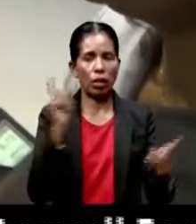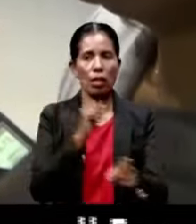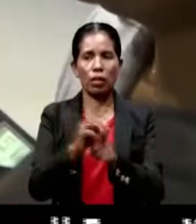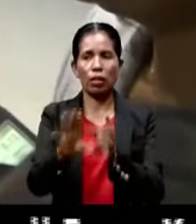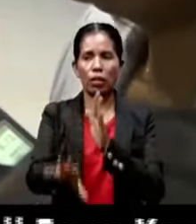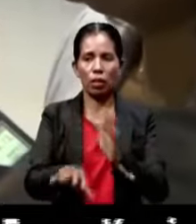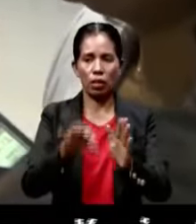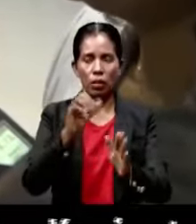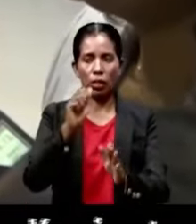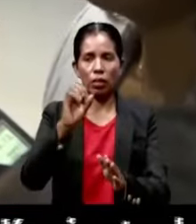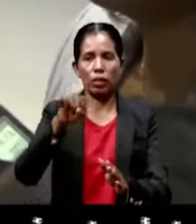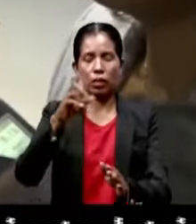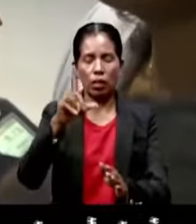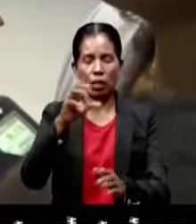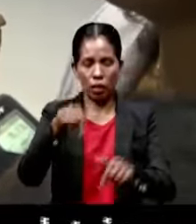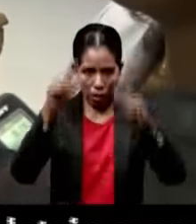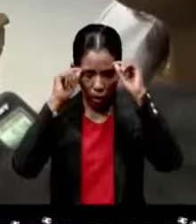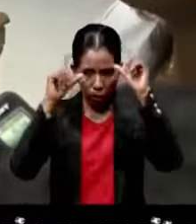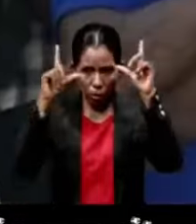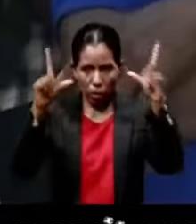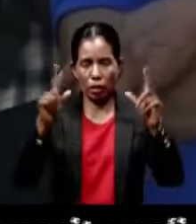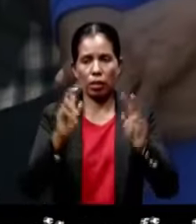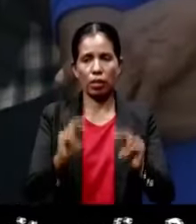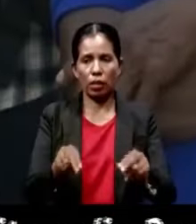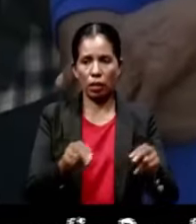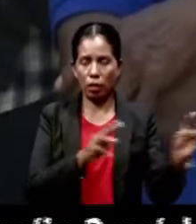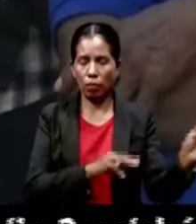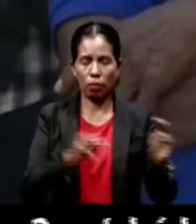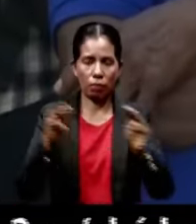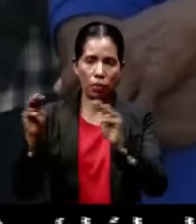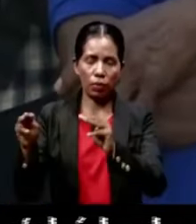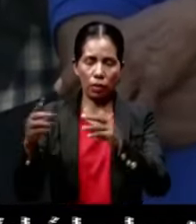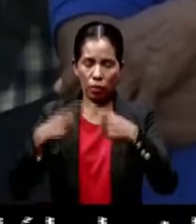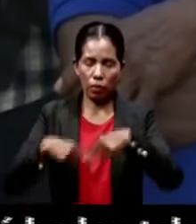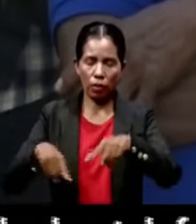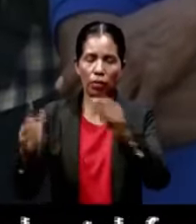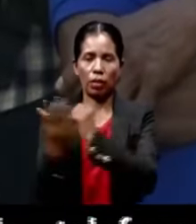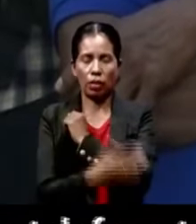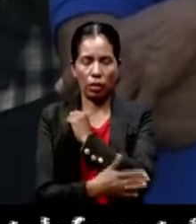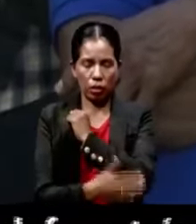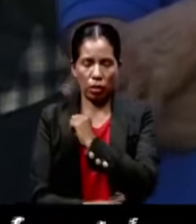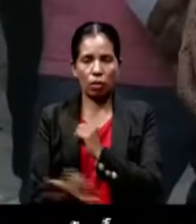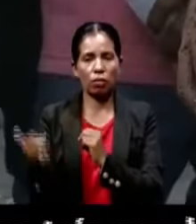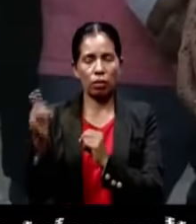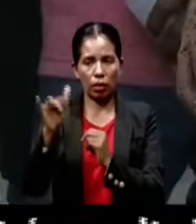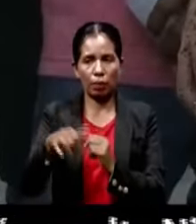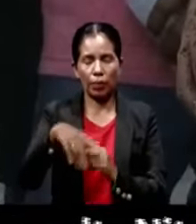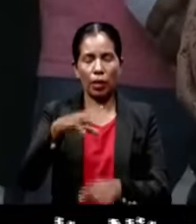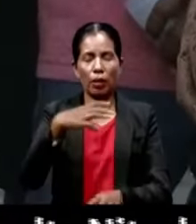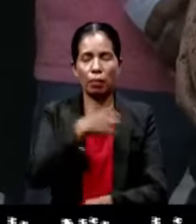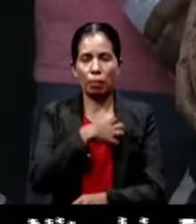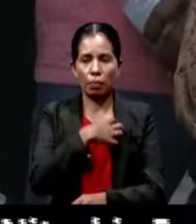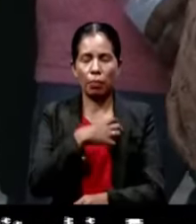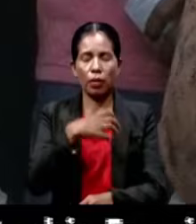atuhetan asilio política e a Timor-Leste, no tem que halo extradição fila ba nia país origin. Pisi captura